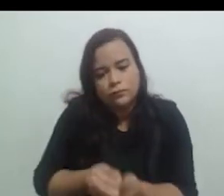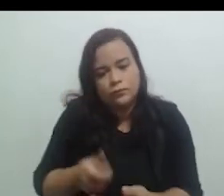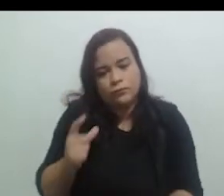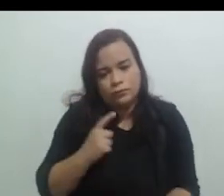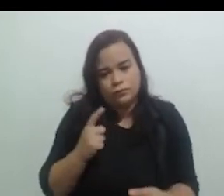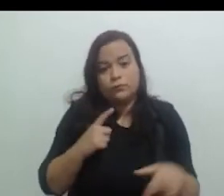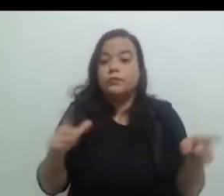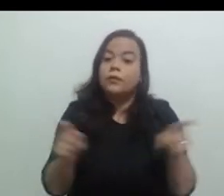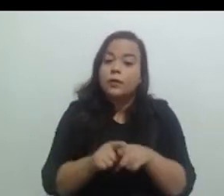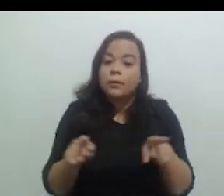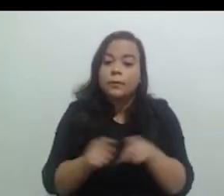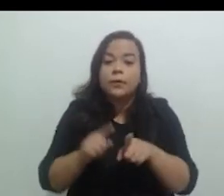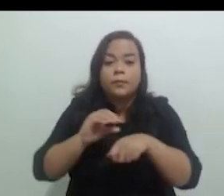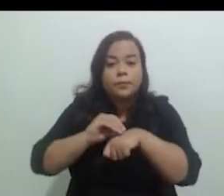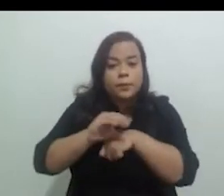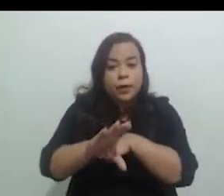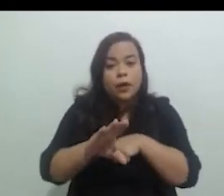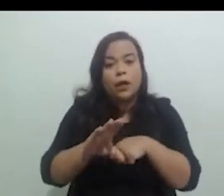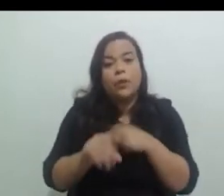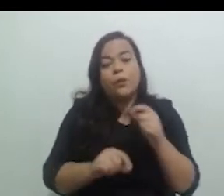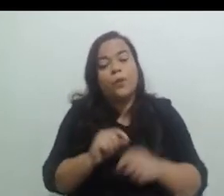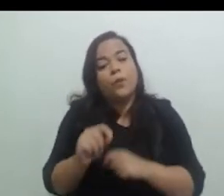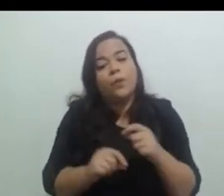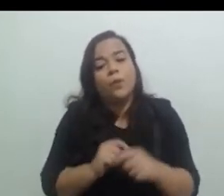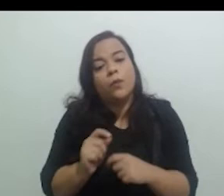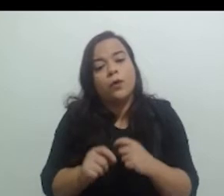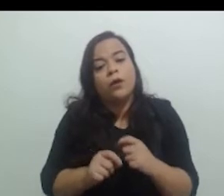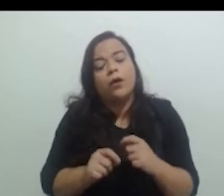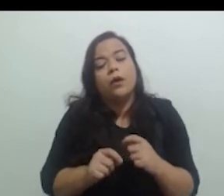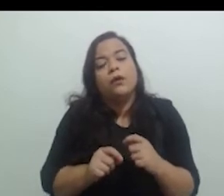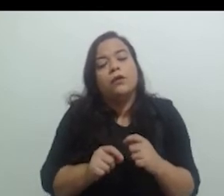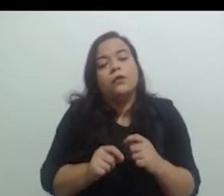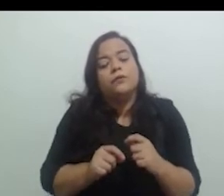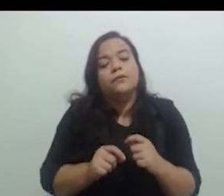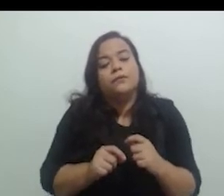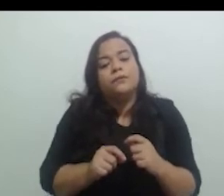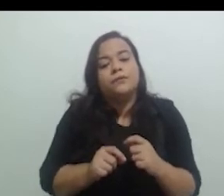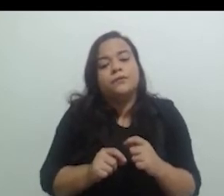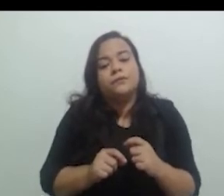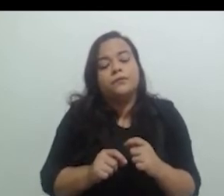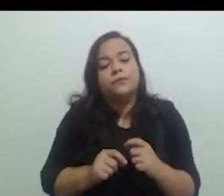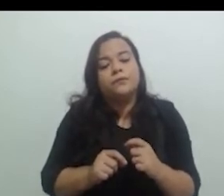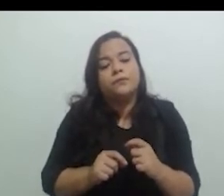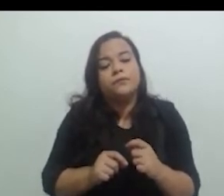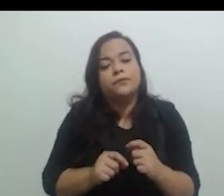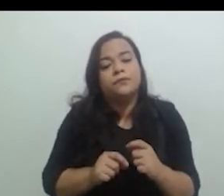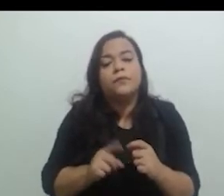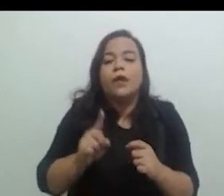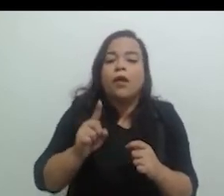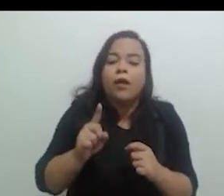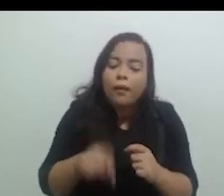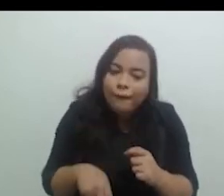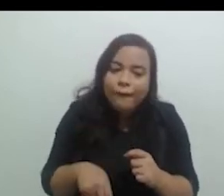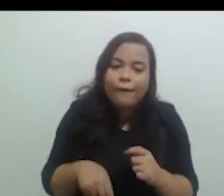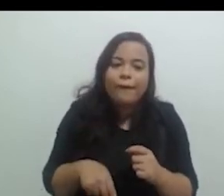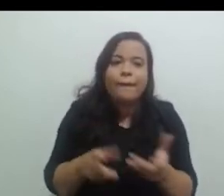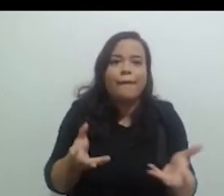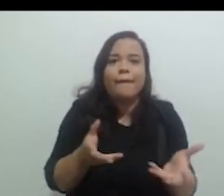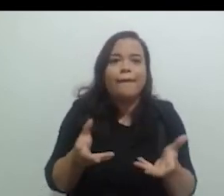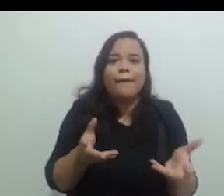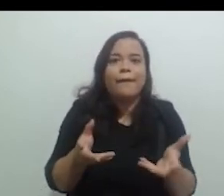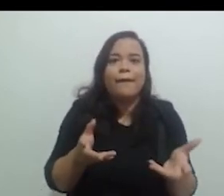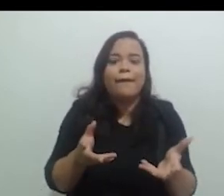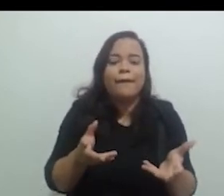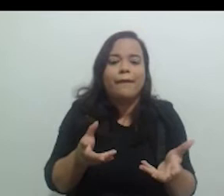a ser citado na peça exordial, que é absolutamente leviano, quando os